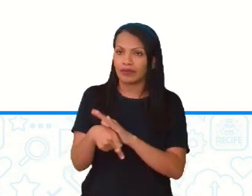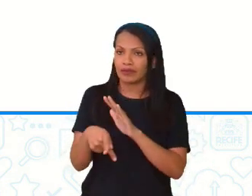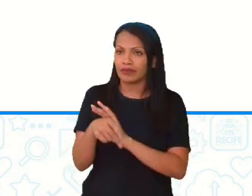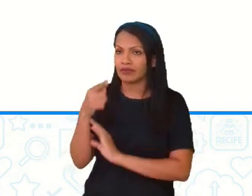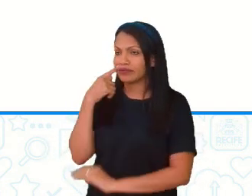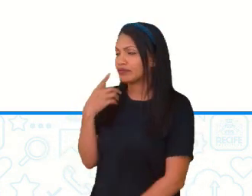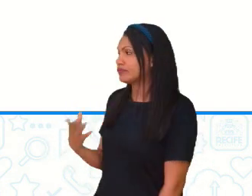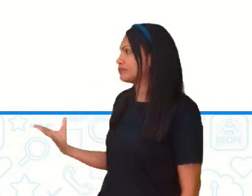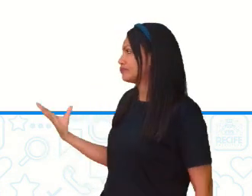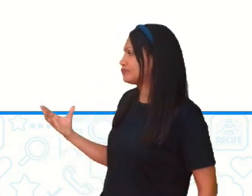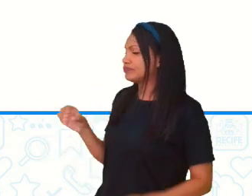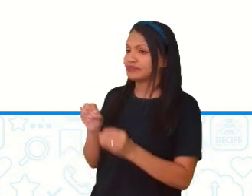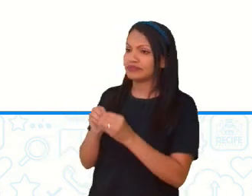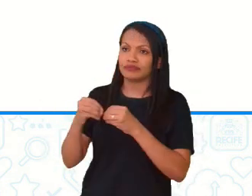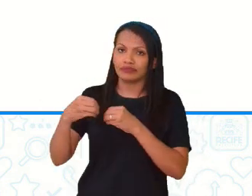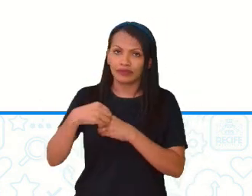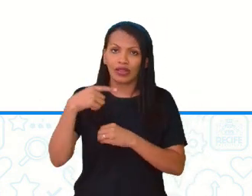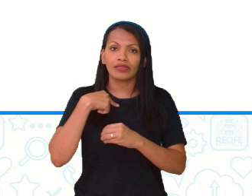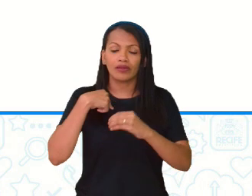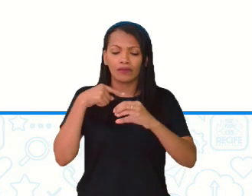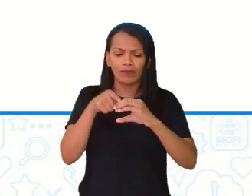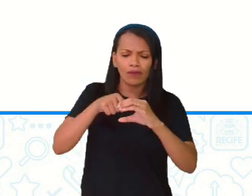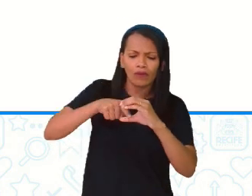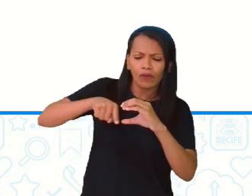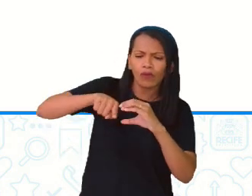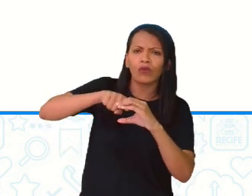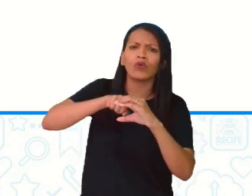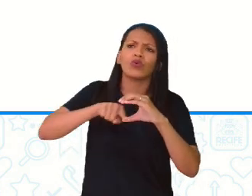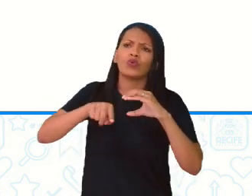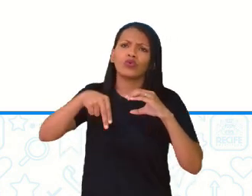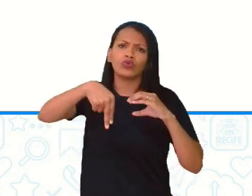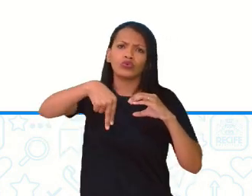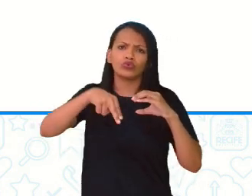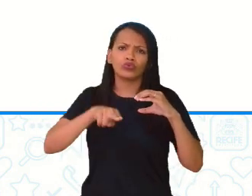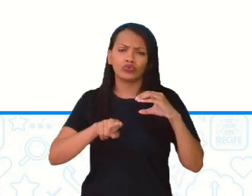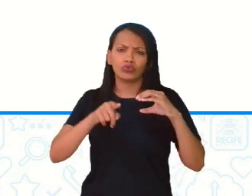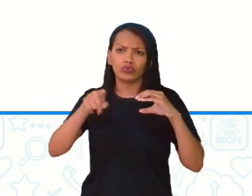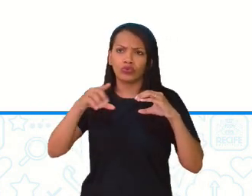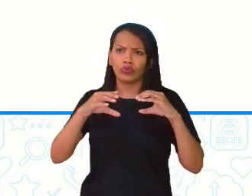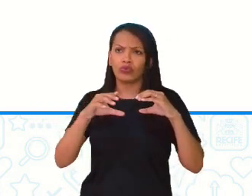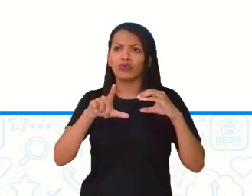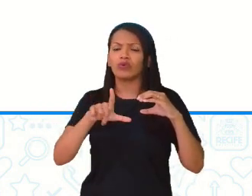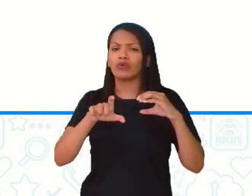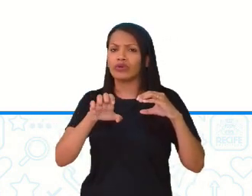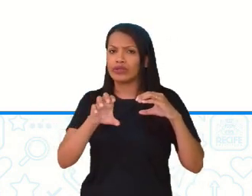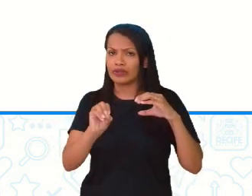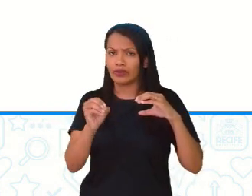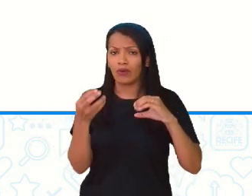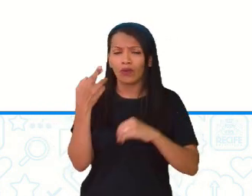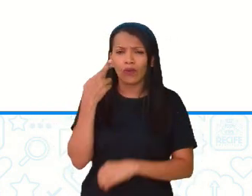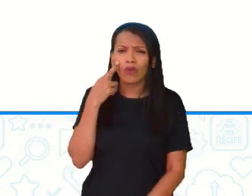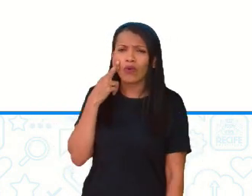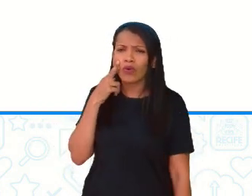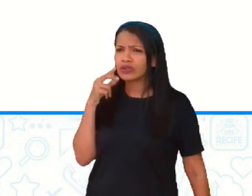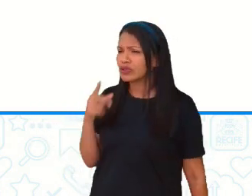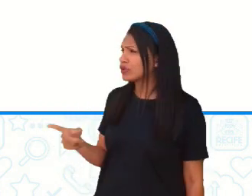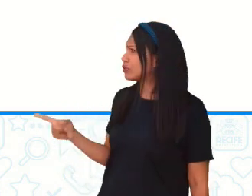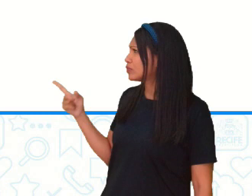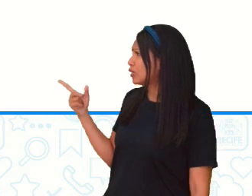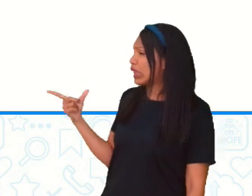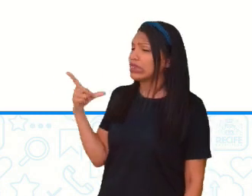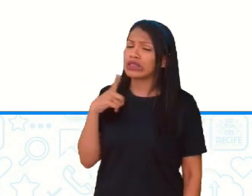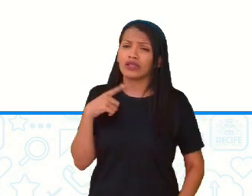as células possuem esse núcleo, que é essa região rosada maior que a gente está vendo aqui, ó, tá vendo? Essa rosadinha aqui que tem